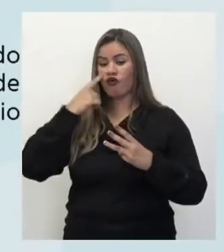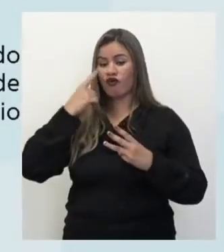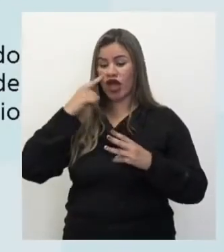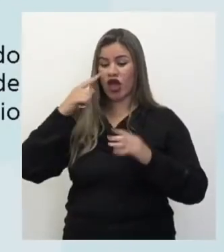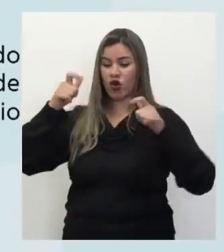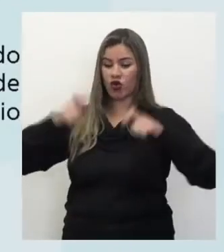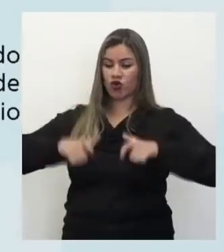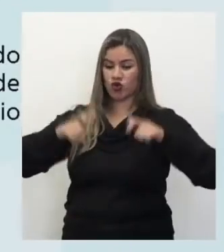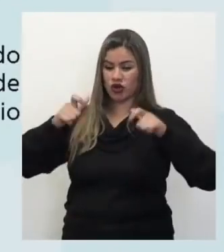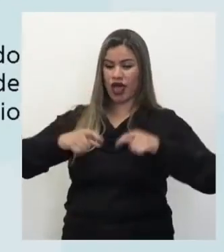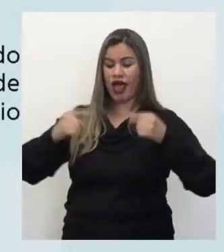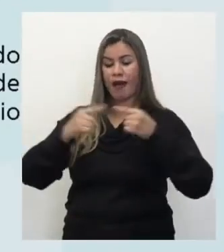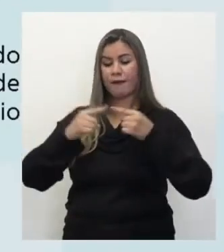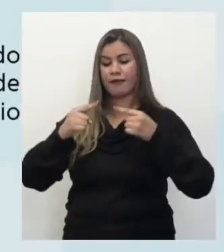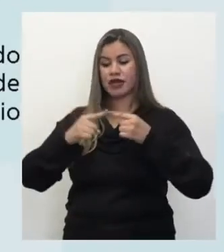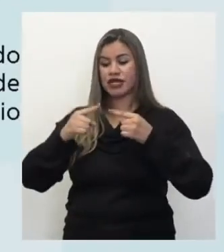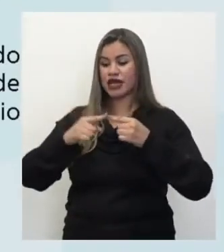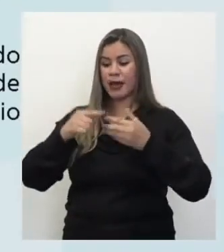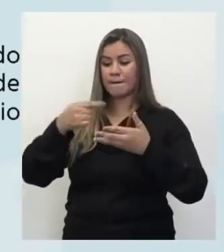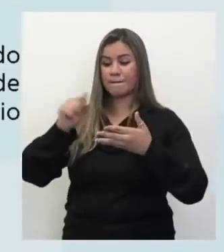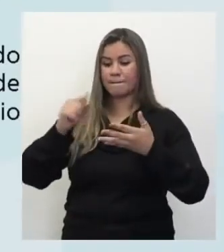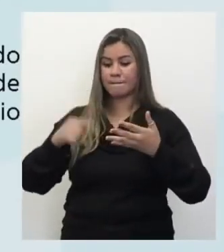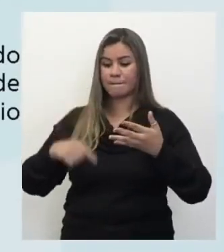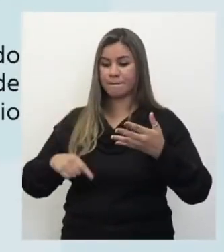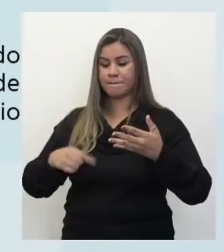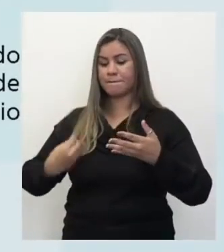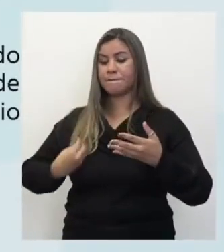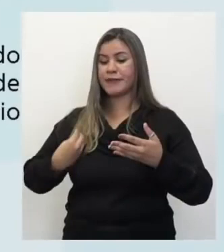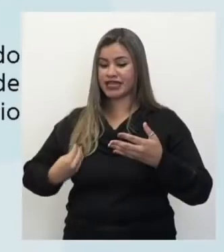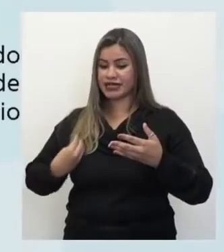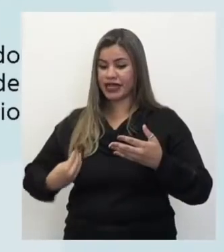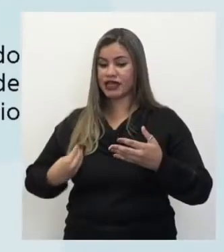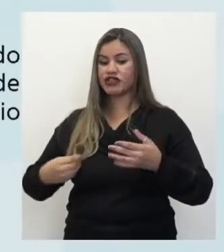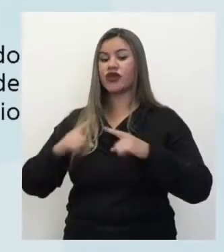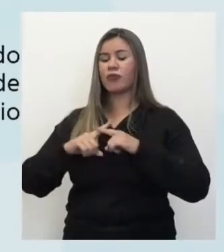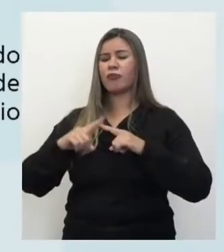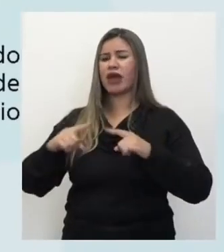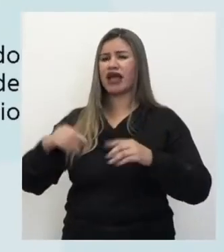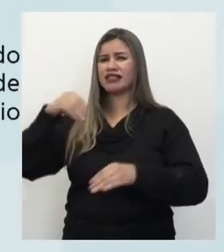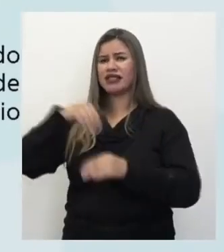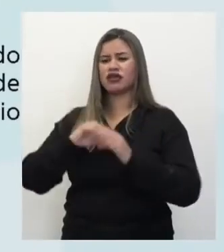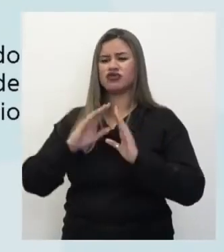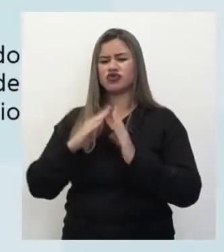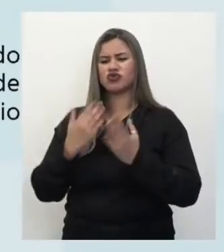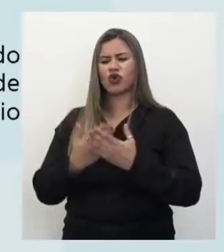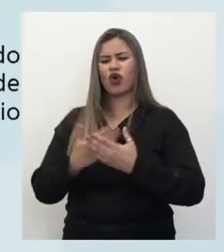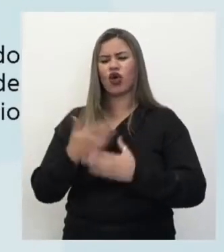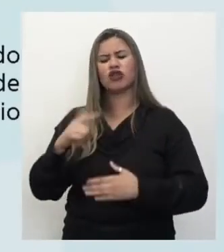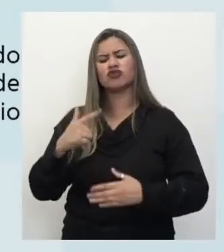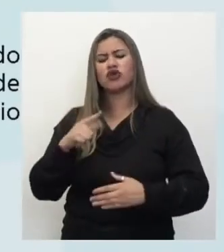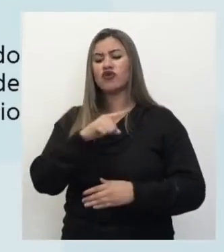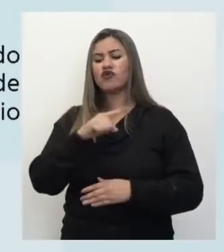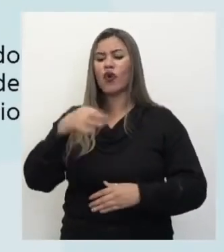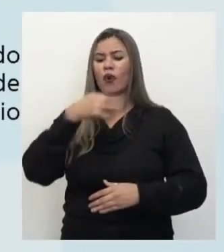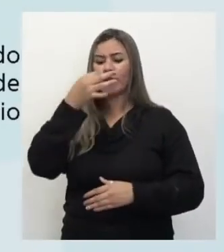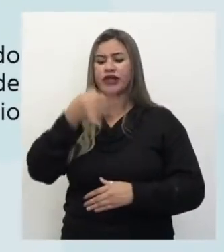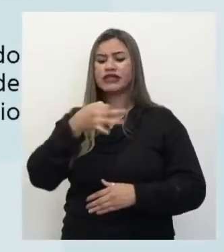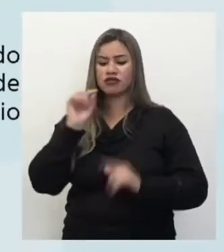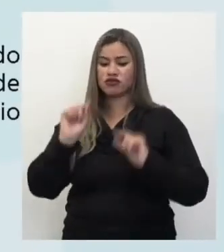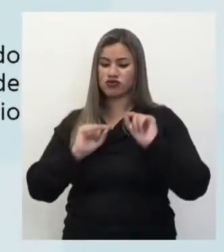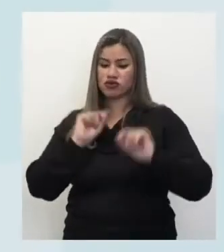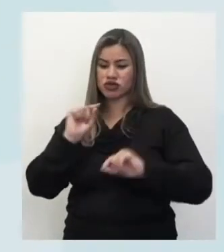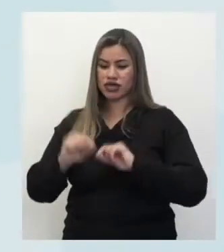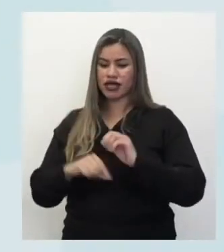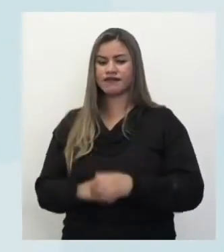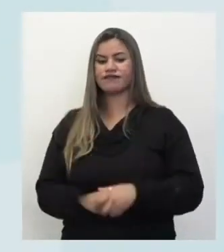à chamada, esse cenário não acontece dentro de uma sala de aula. Por que será? O que você pensa sobre a escolha desse cenário? E eu